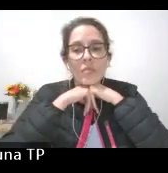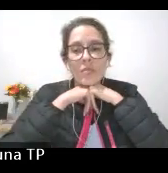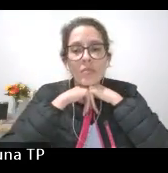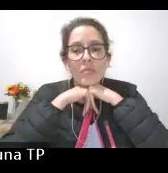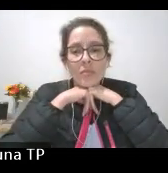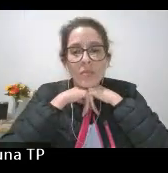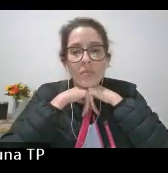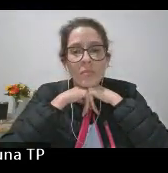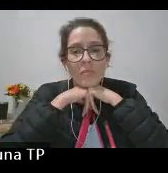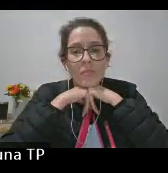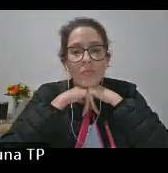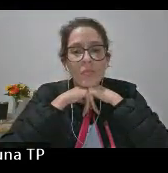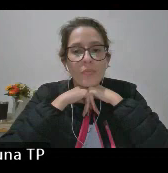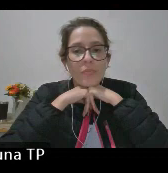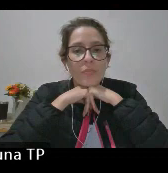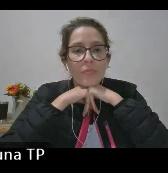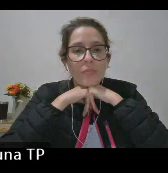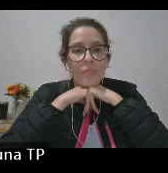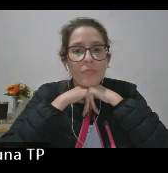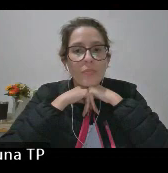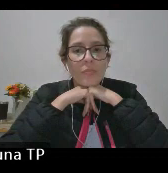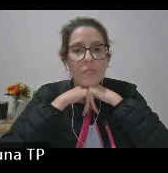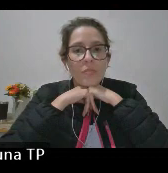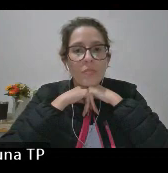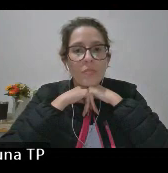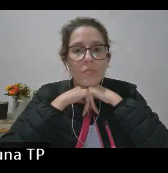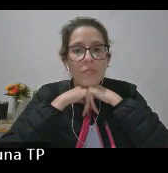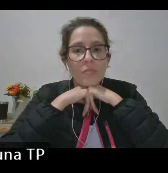Fechou? Então tá. Fechou.